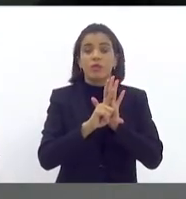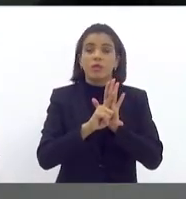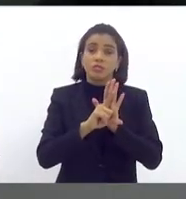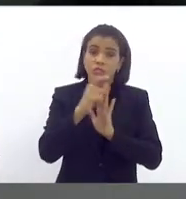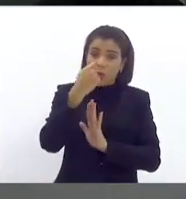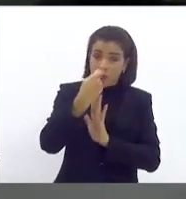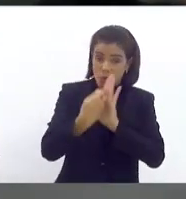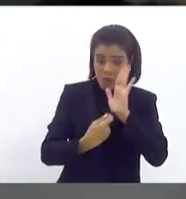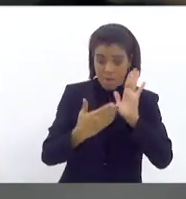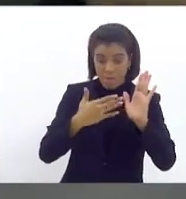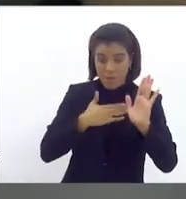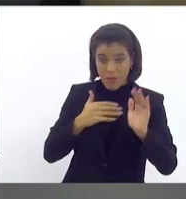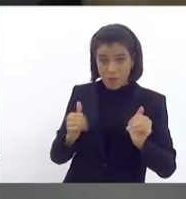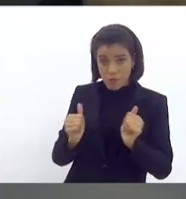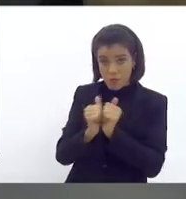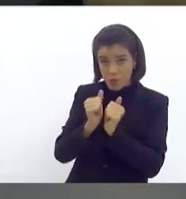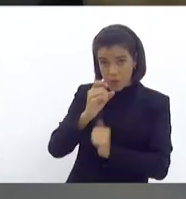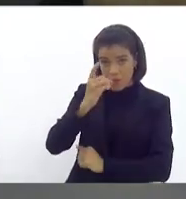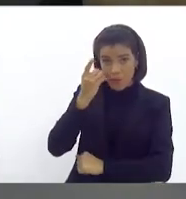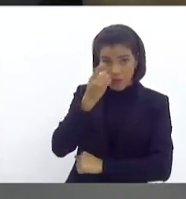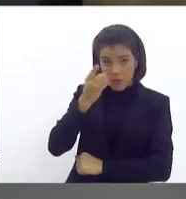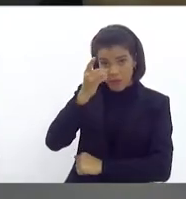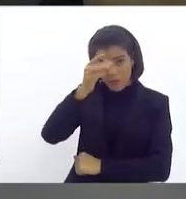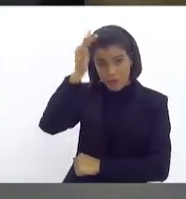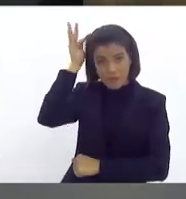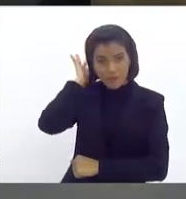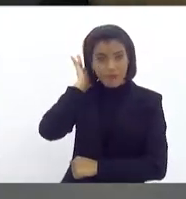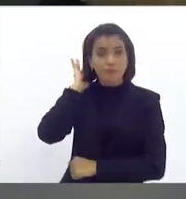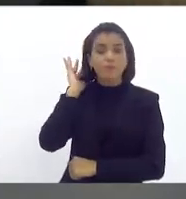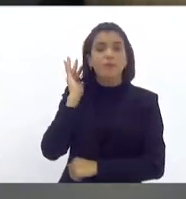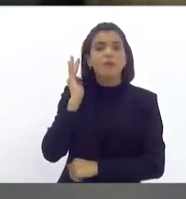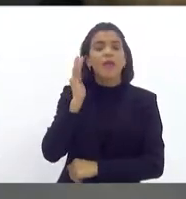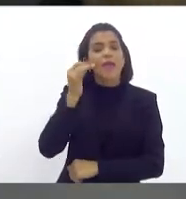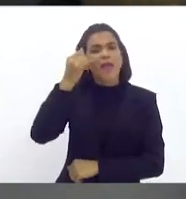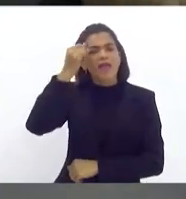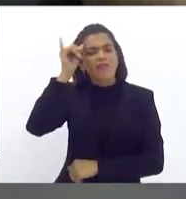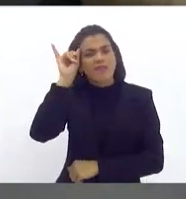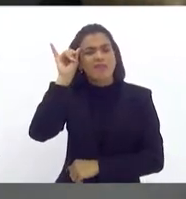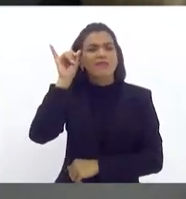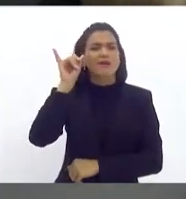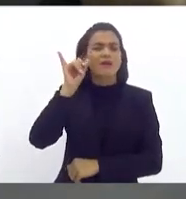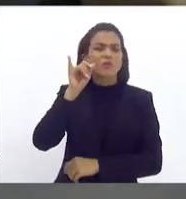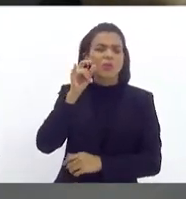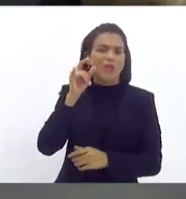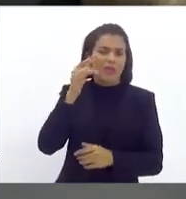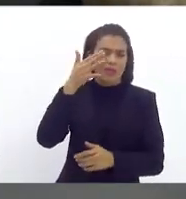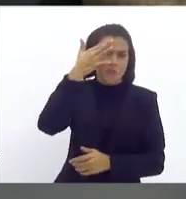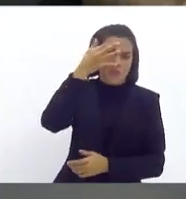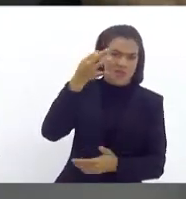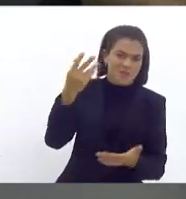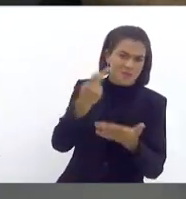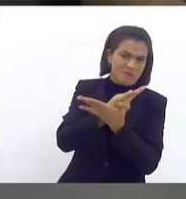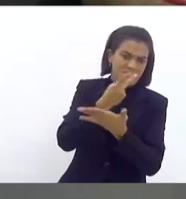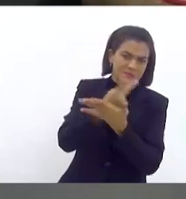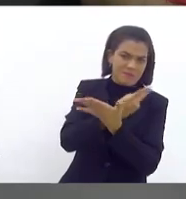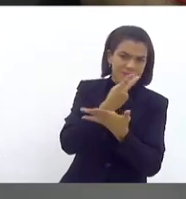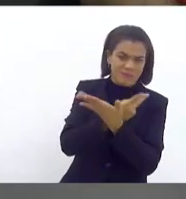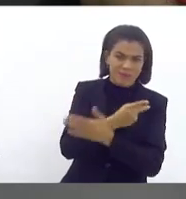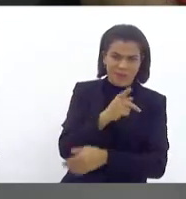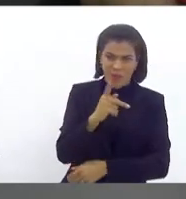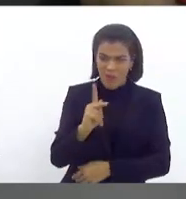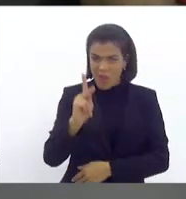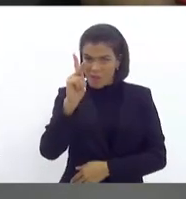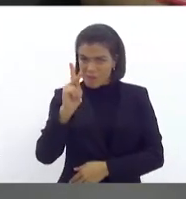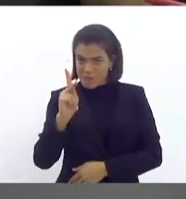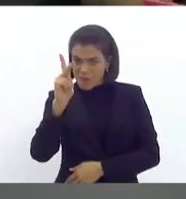com o deputado Fred Pacheco tenta fazer, sem criar uma distorção que é dizer o seguinte, não, então a Petrobras